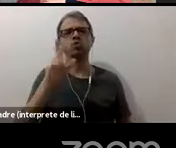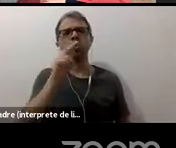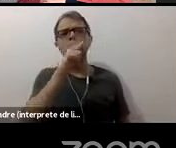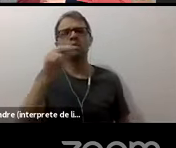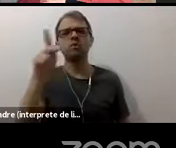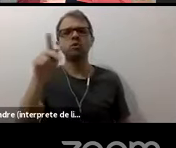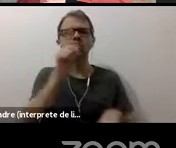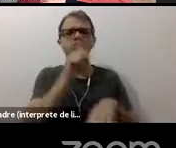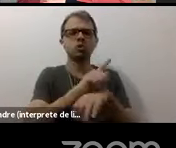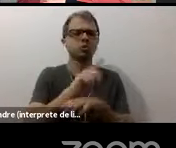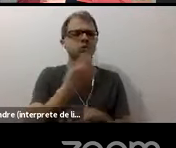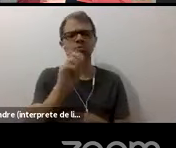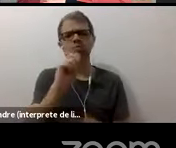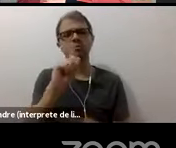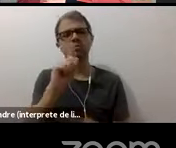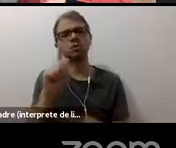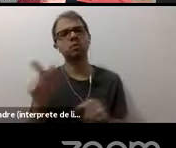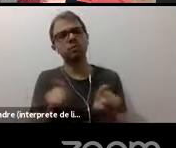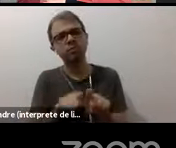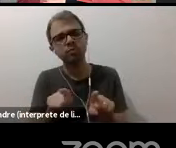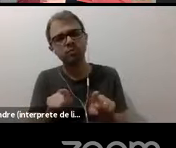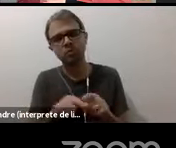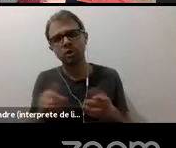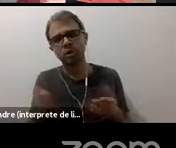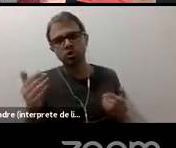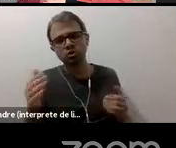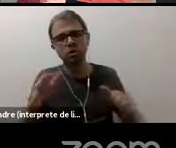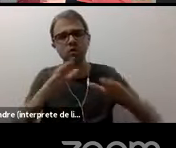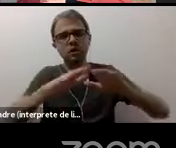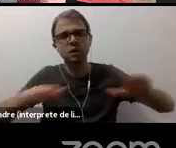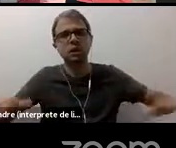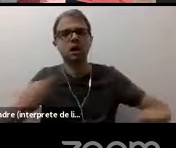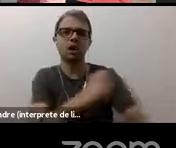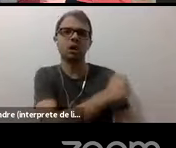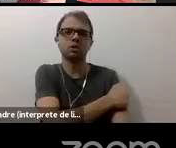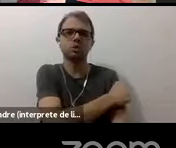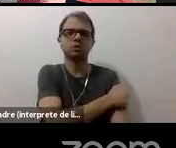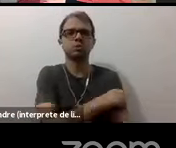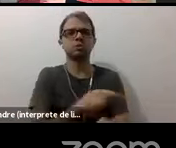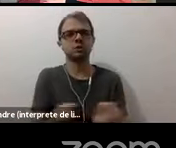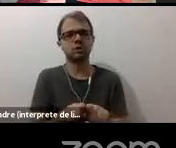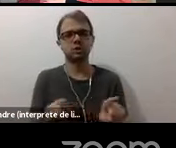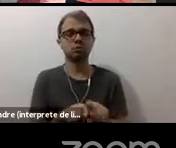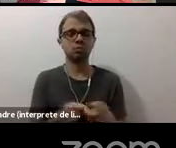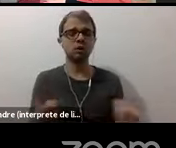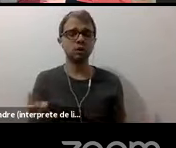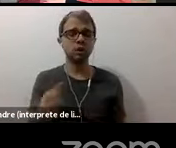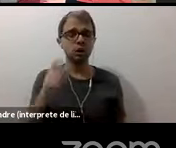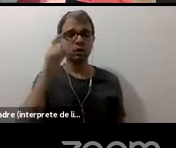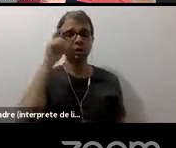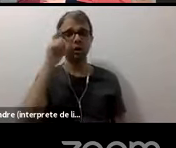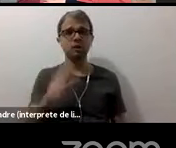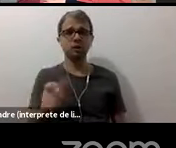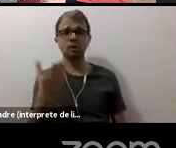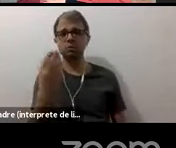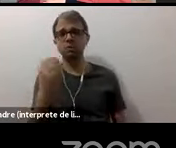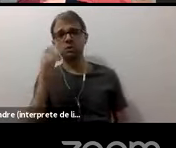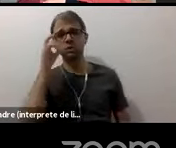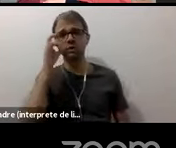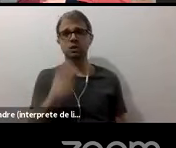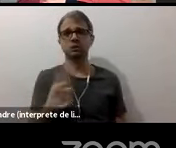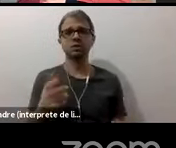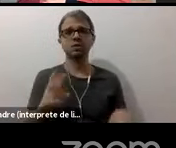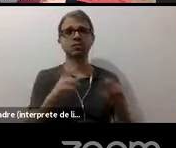jovens, né? Eu acho que isso pode dar um resultado bem interessante, porque é tudo muito incerto, então